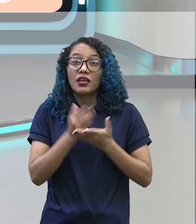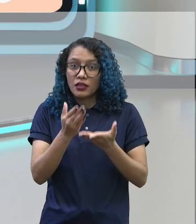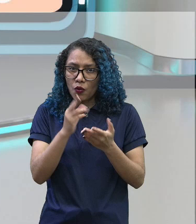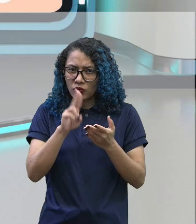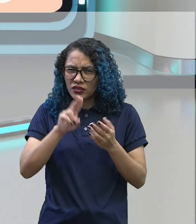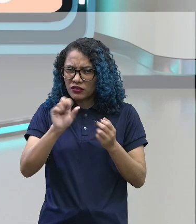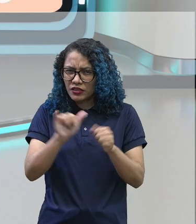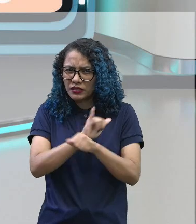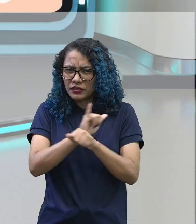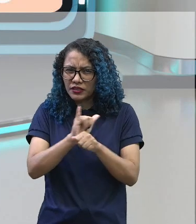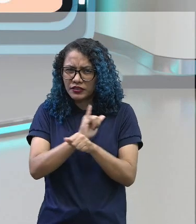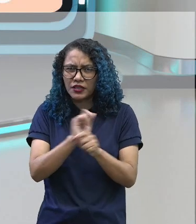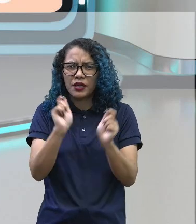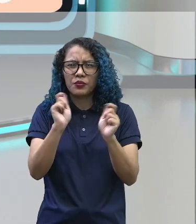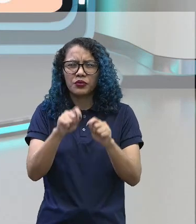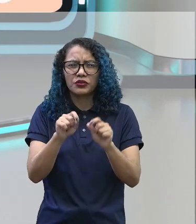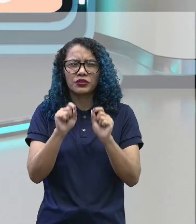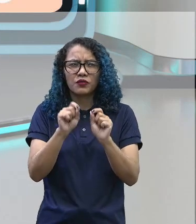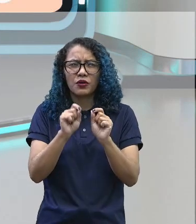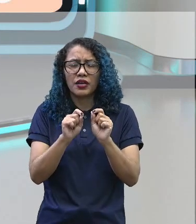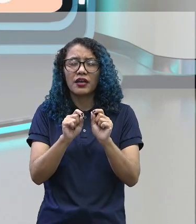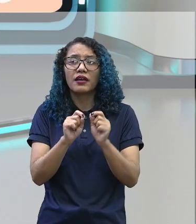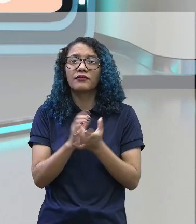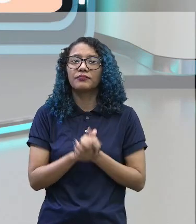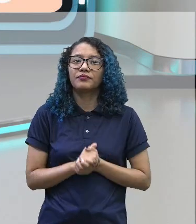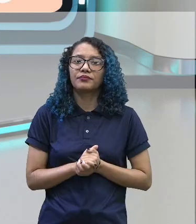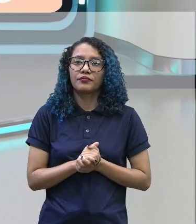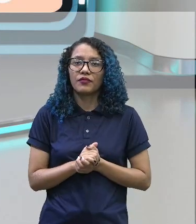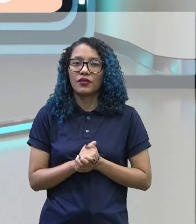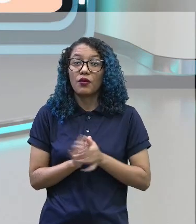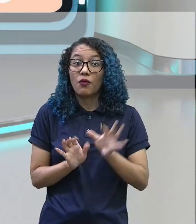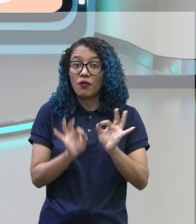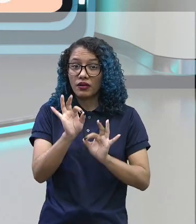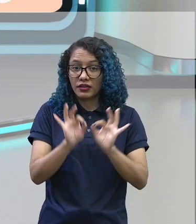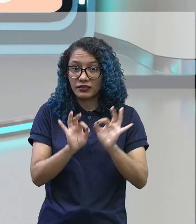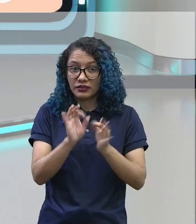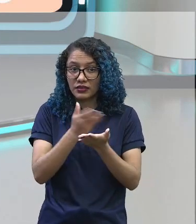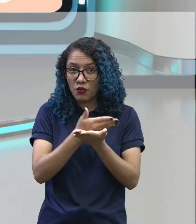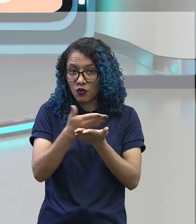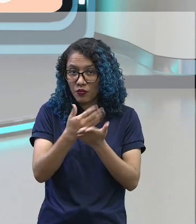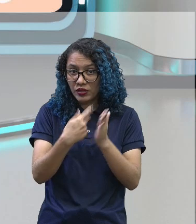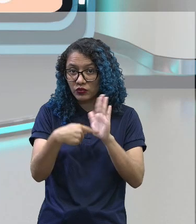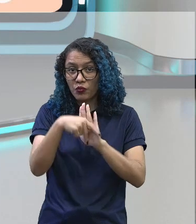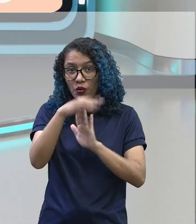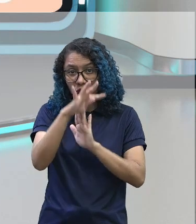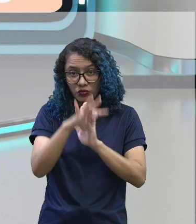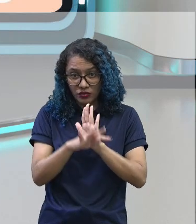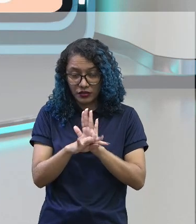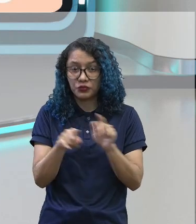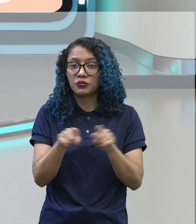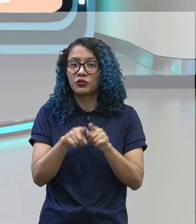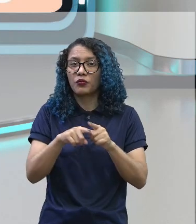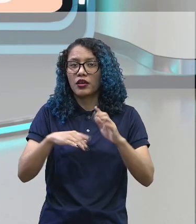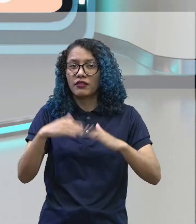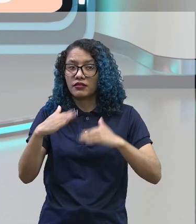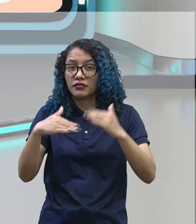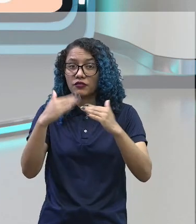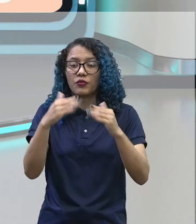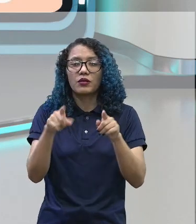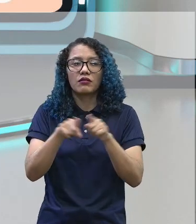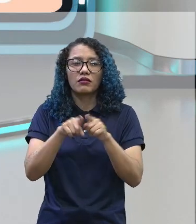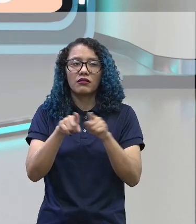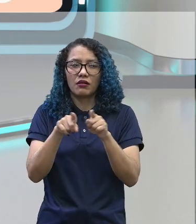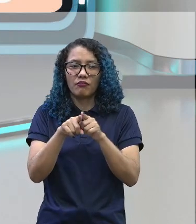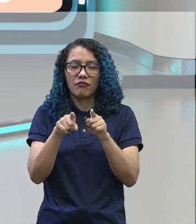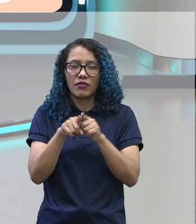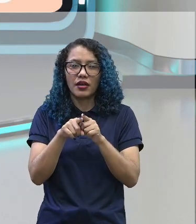é possível definir como será o começo do texto, o desenvolvimento